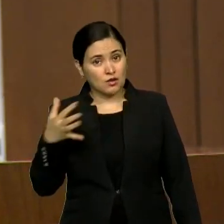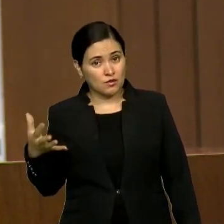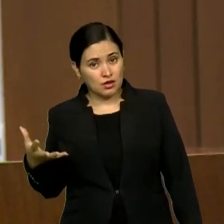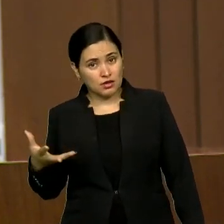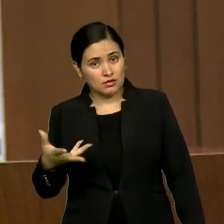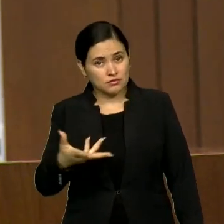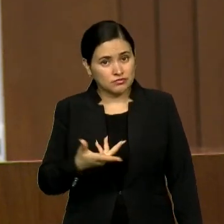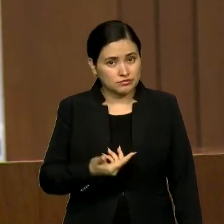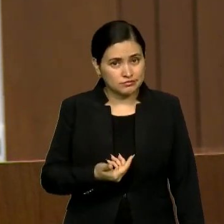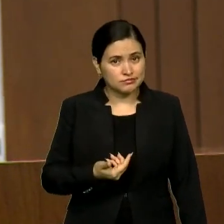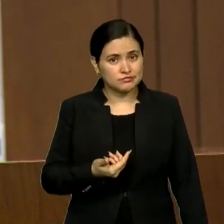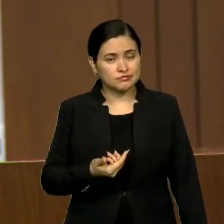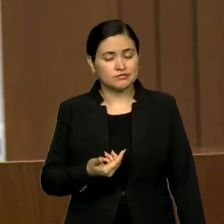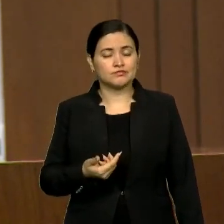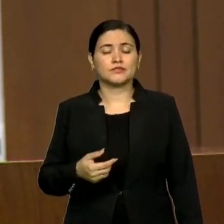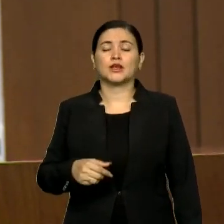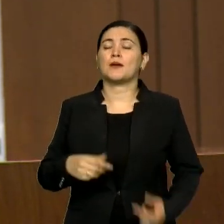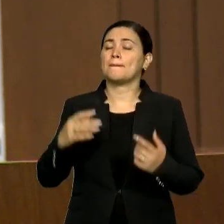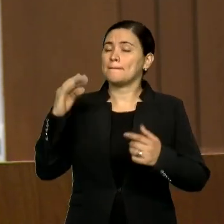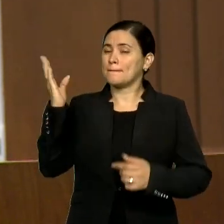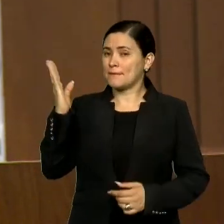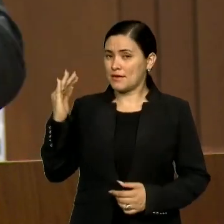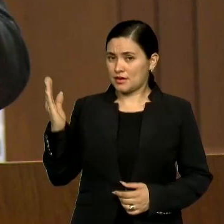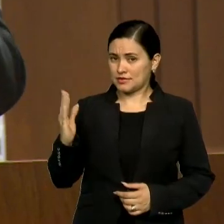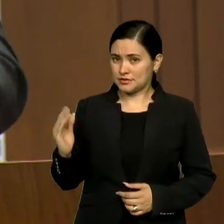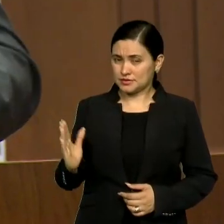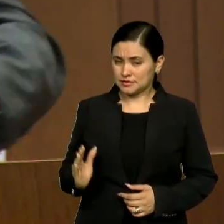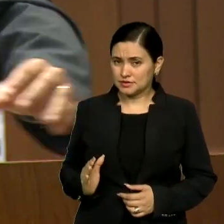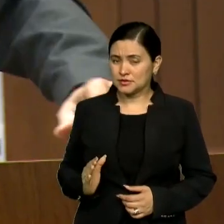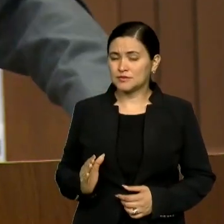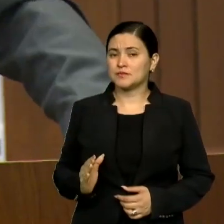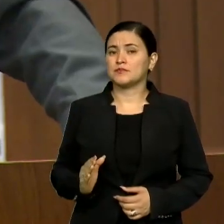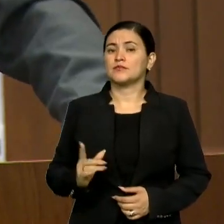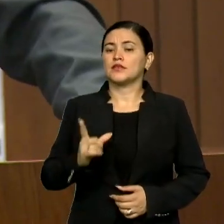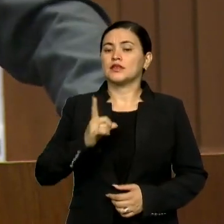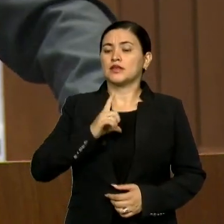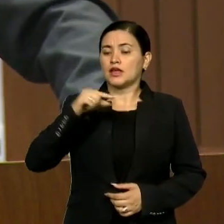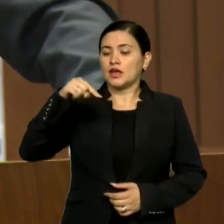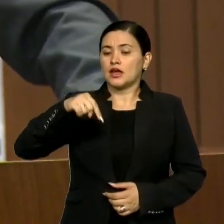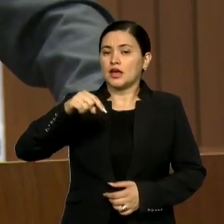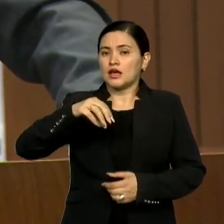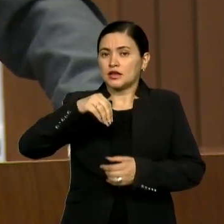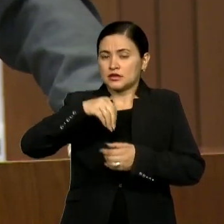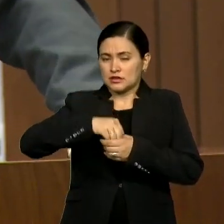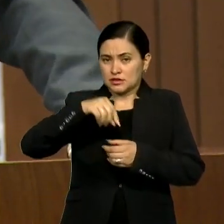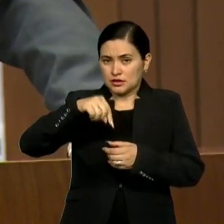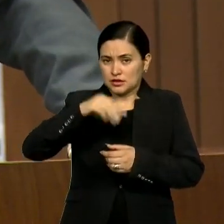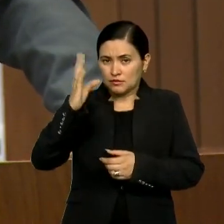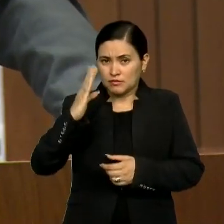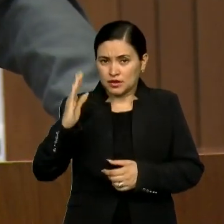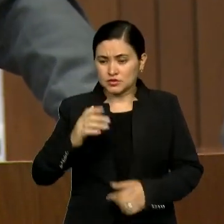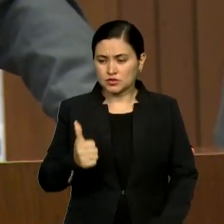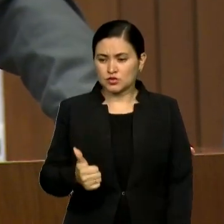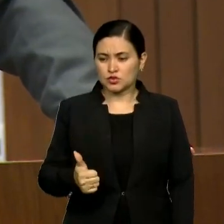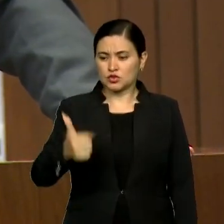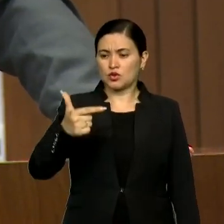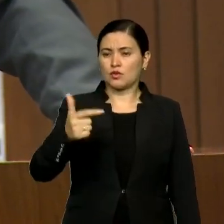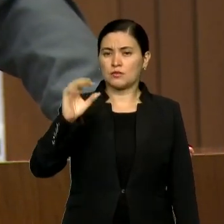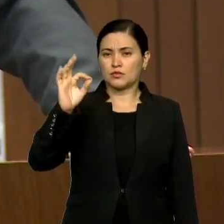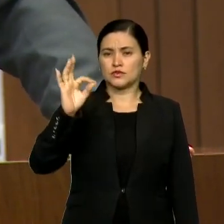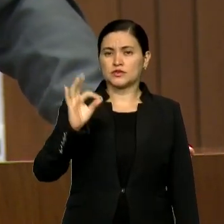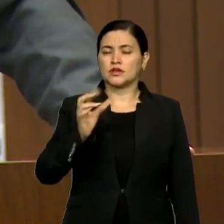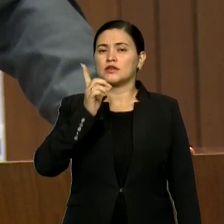O Brasil é responsável, tem no seu território 12% das